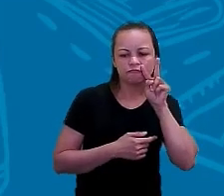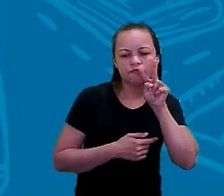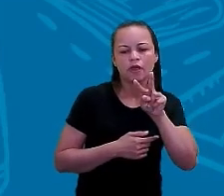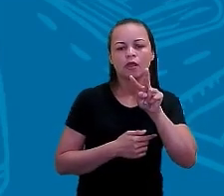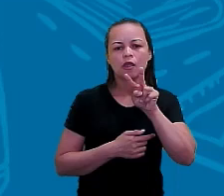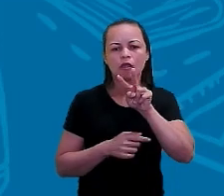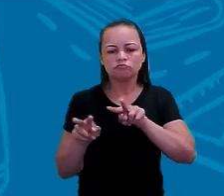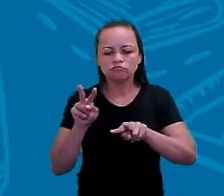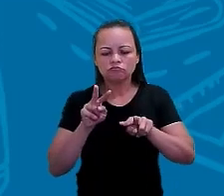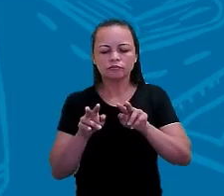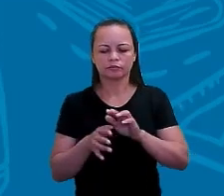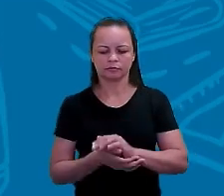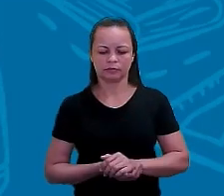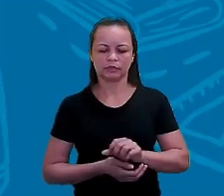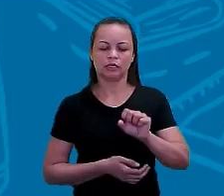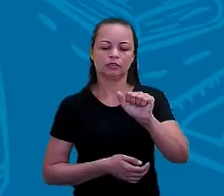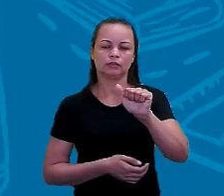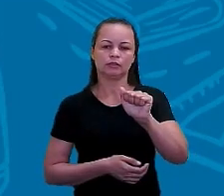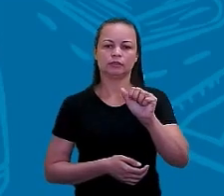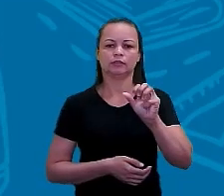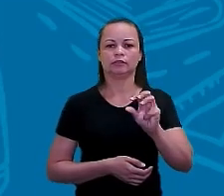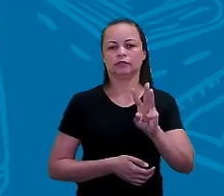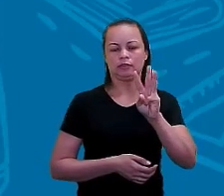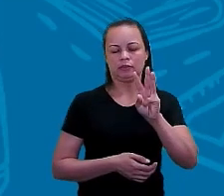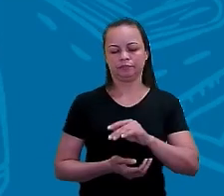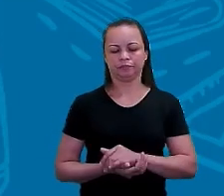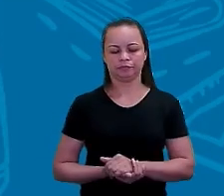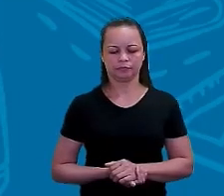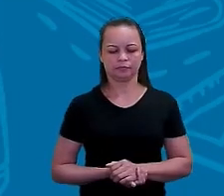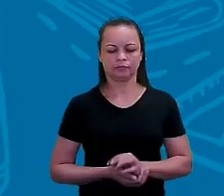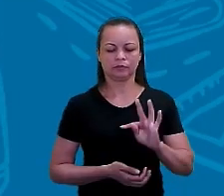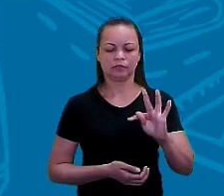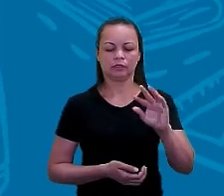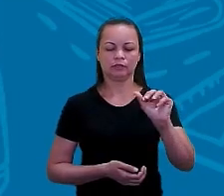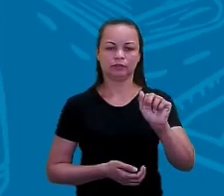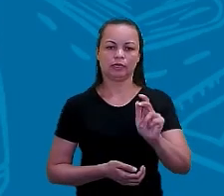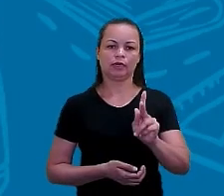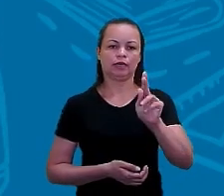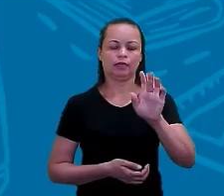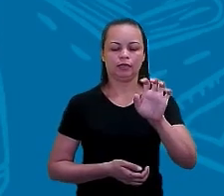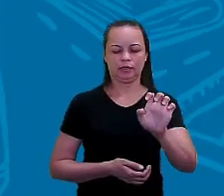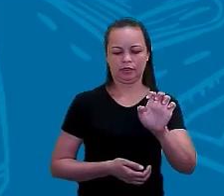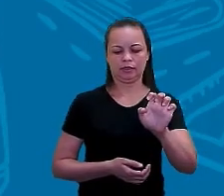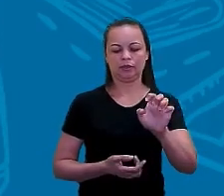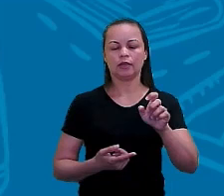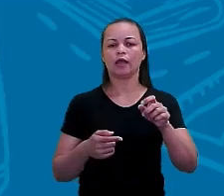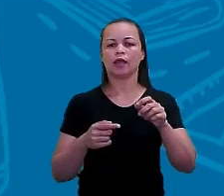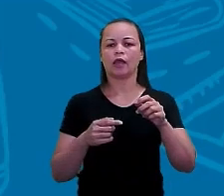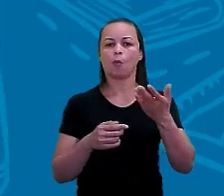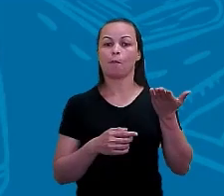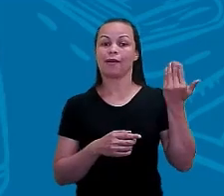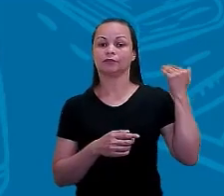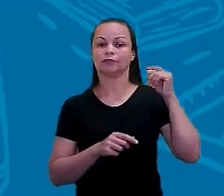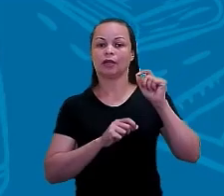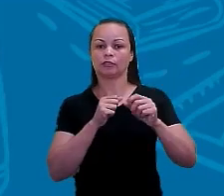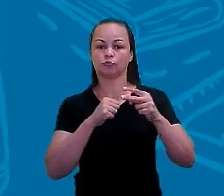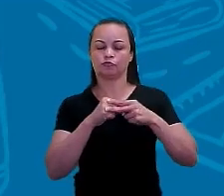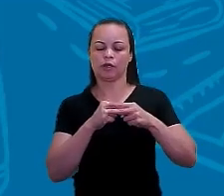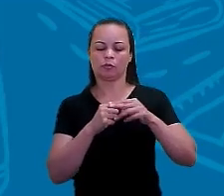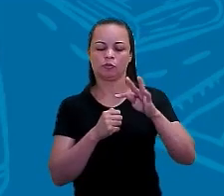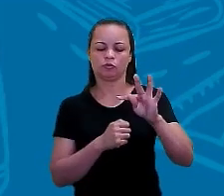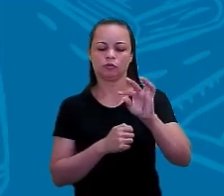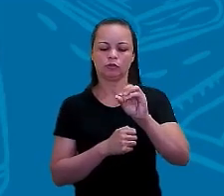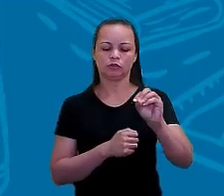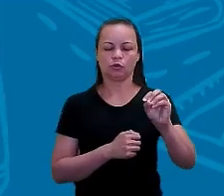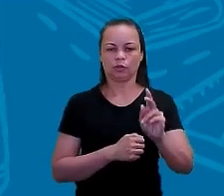see, sol. Ver, viu. Took é o passado de take, tomar,